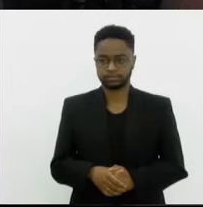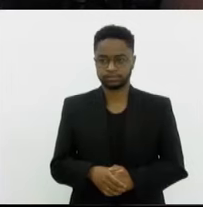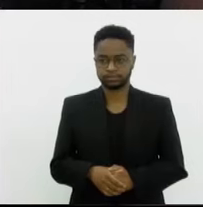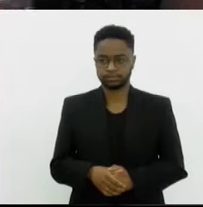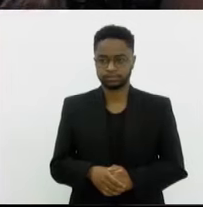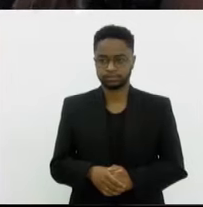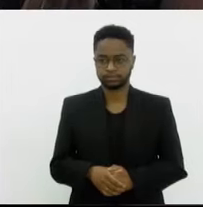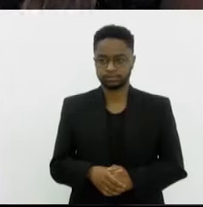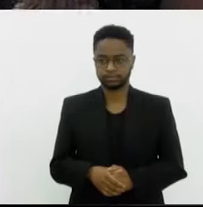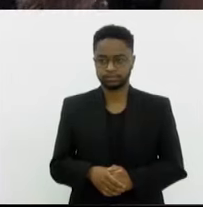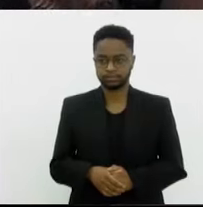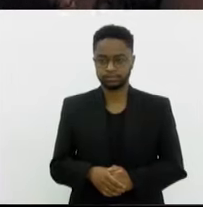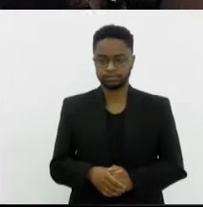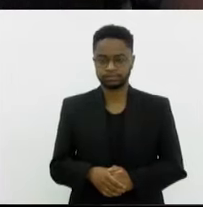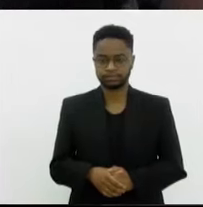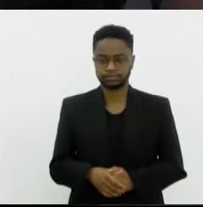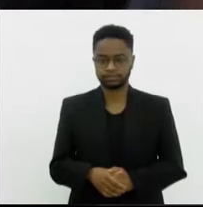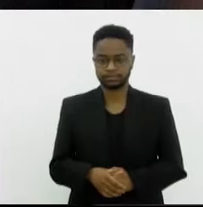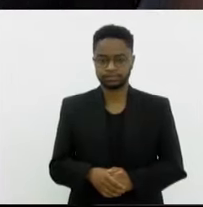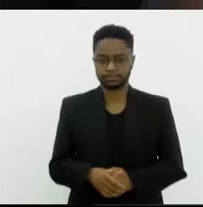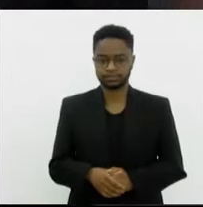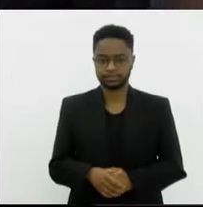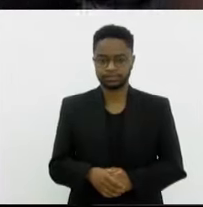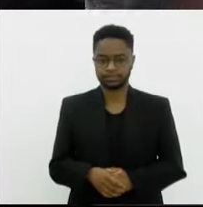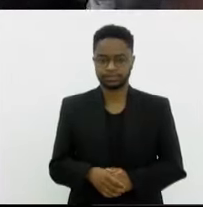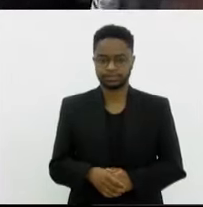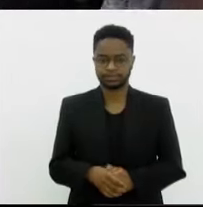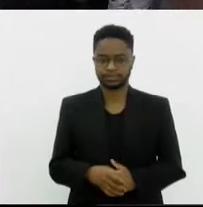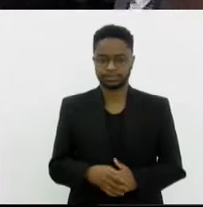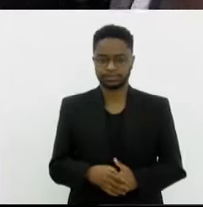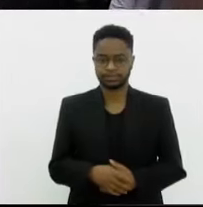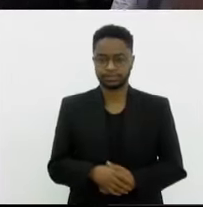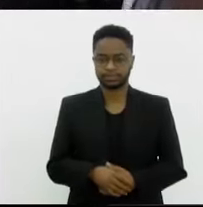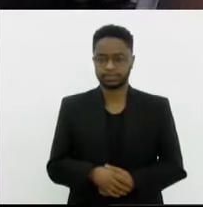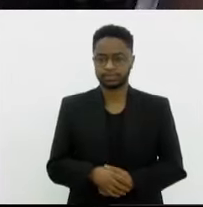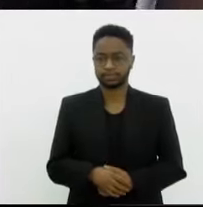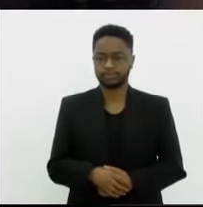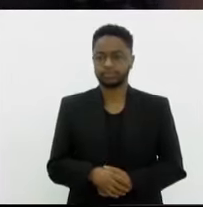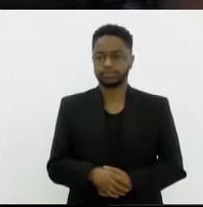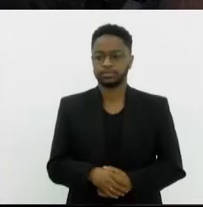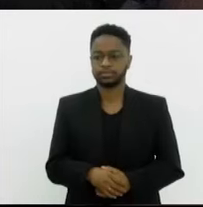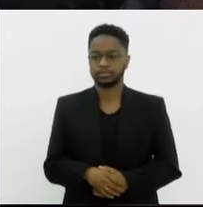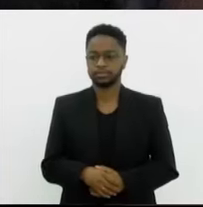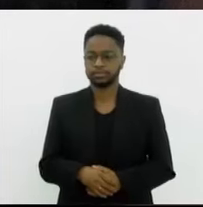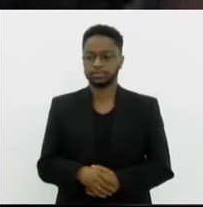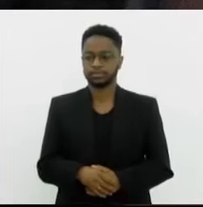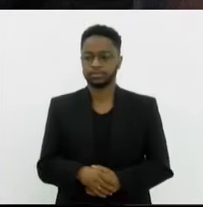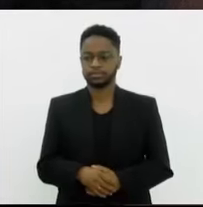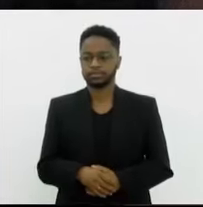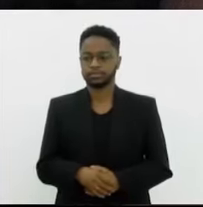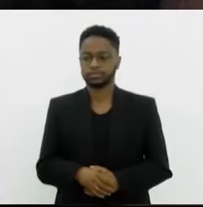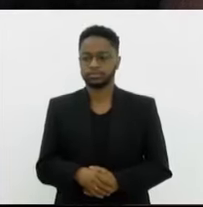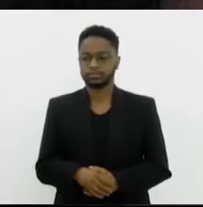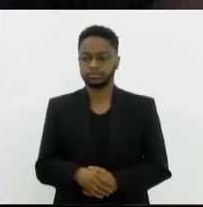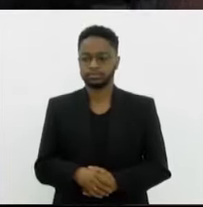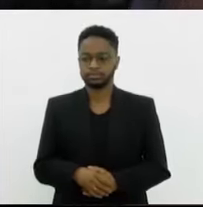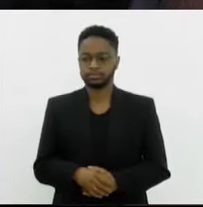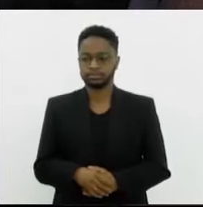Na tribuna de obra, não é? Está funcionando. Presidente, pode ser. Pois é, tudo bem?